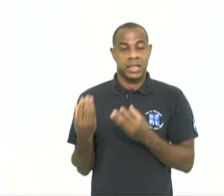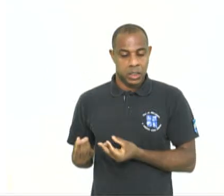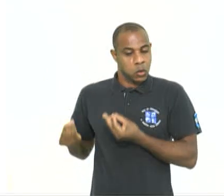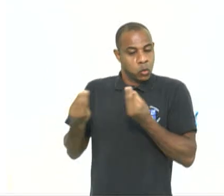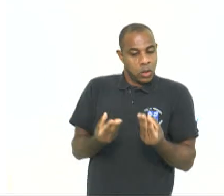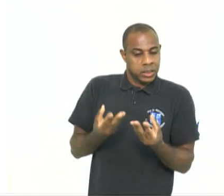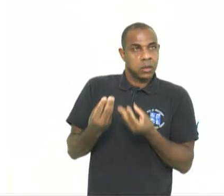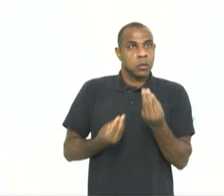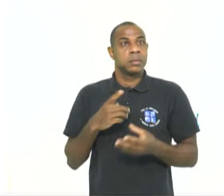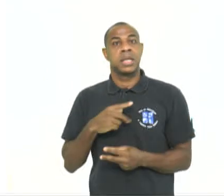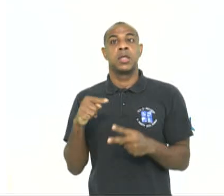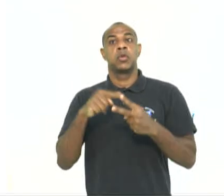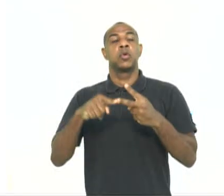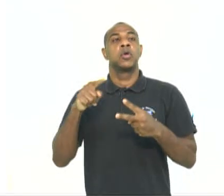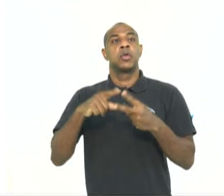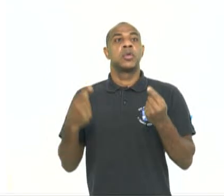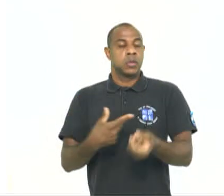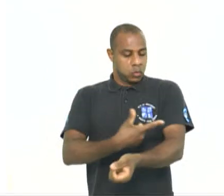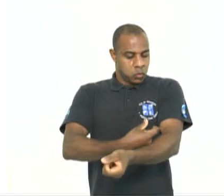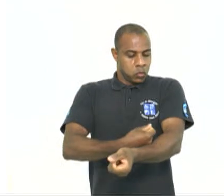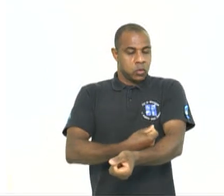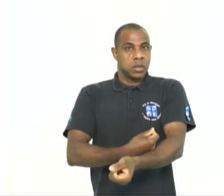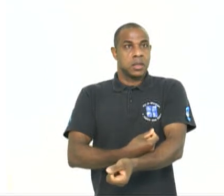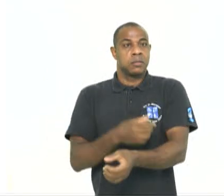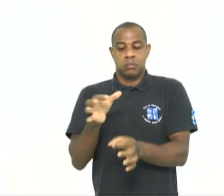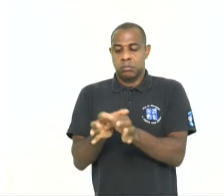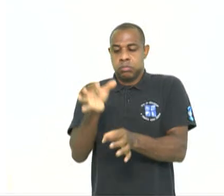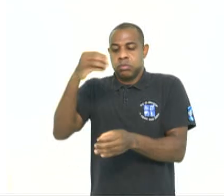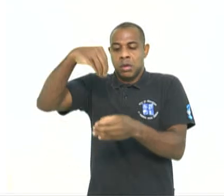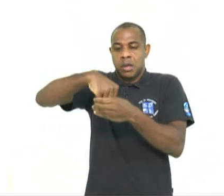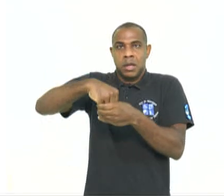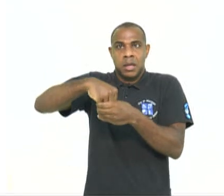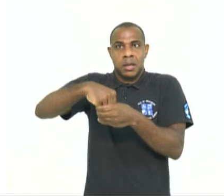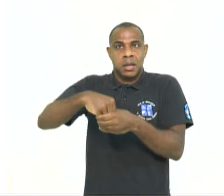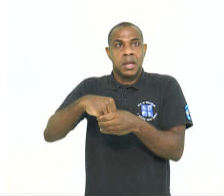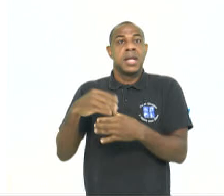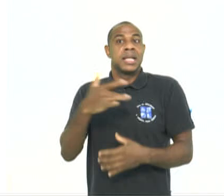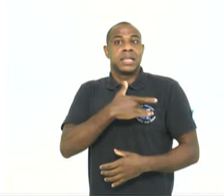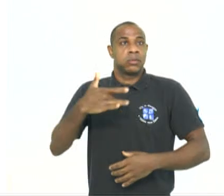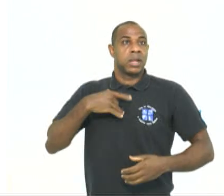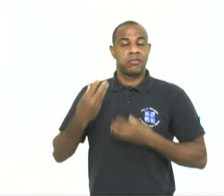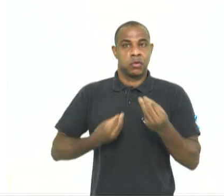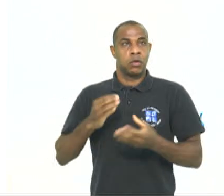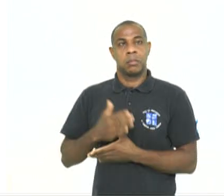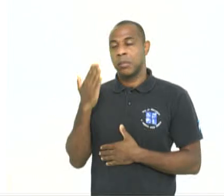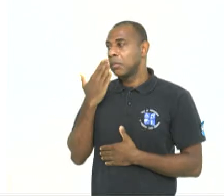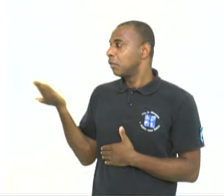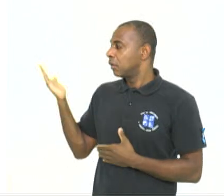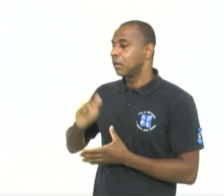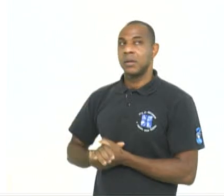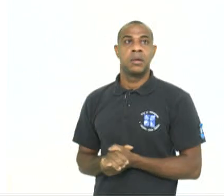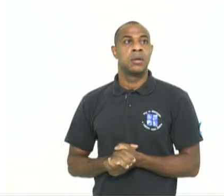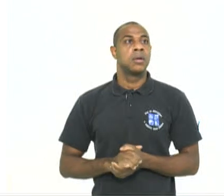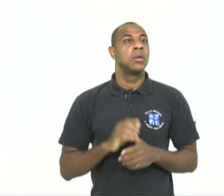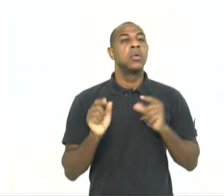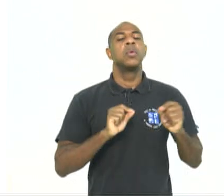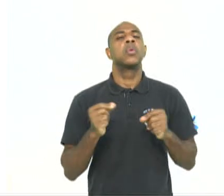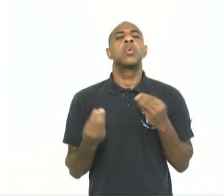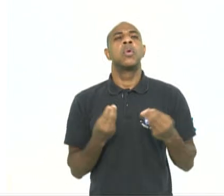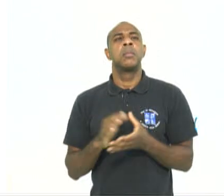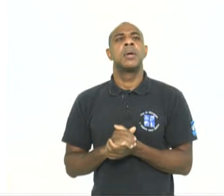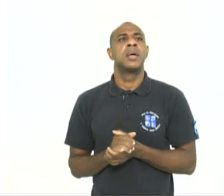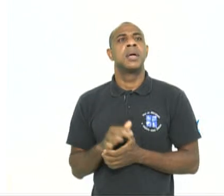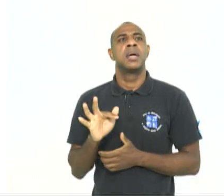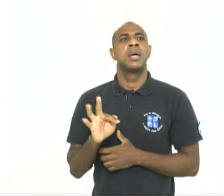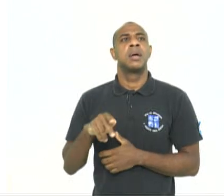gente, existem duas maneiras de colher a medula de um indivíduo assim saudável, né? Uma delas é por punção, tá? Então a